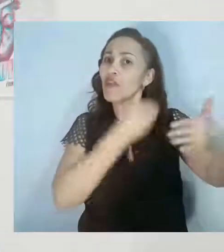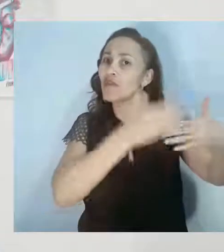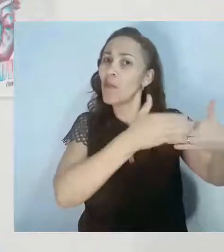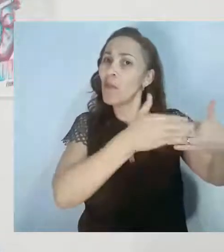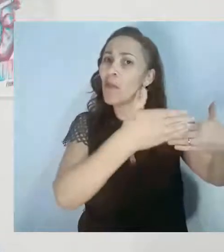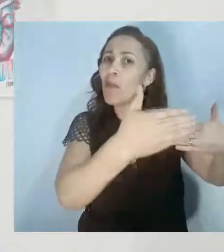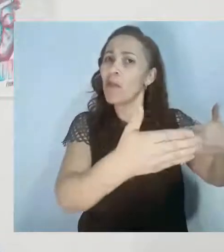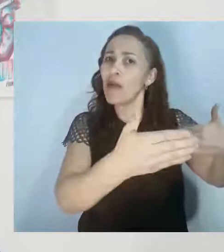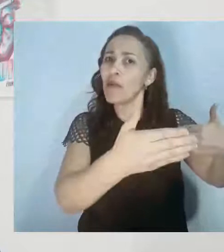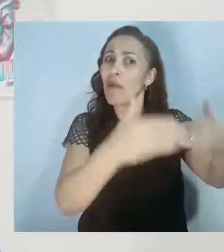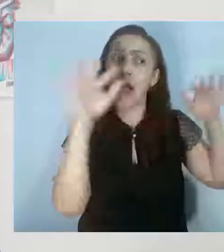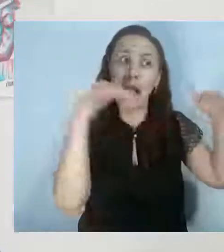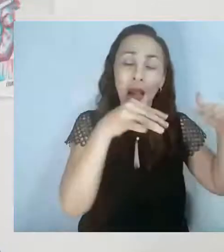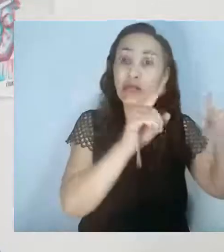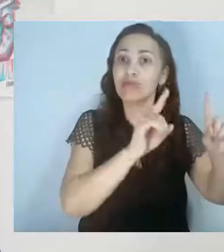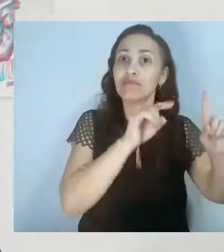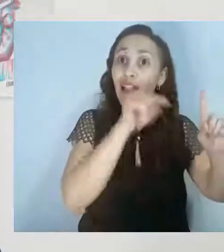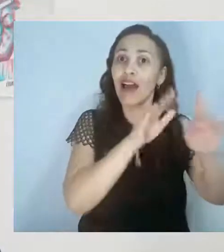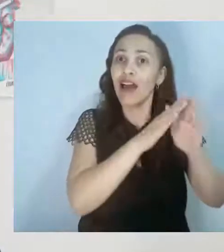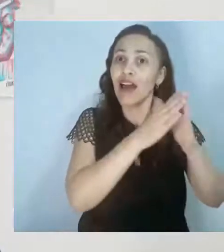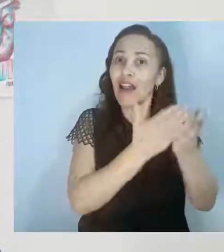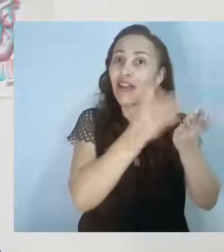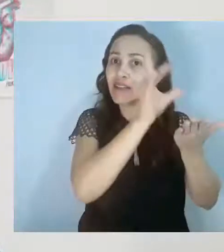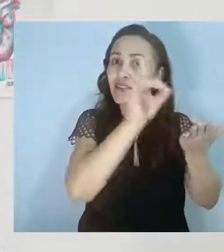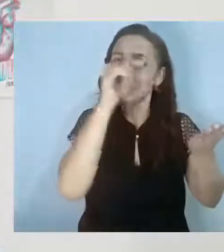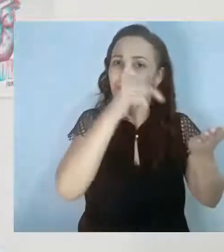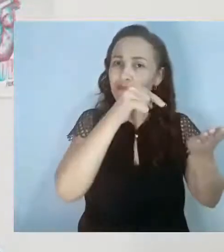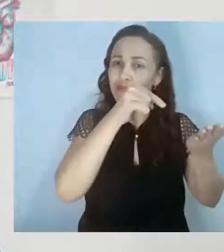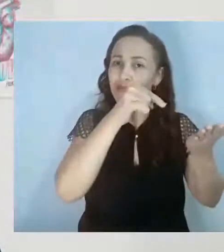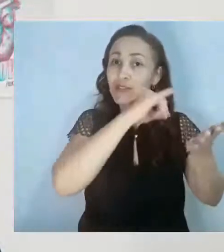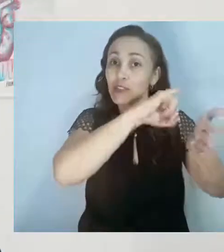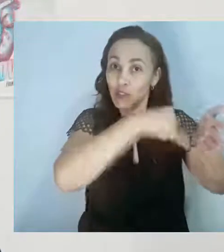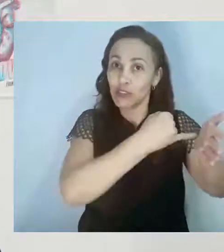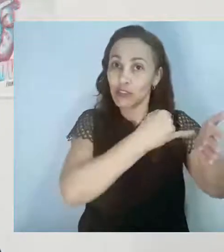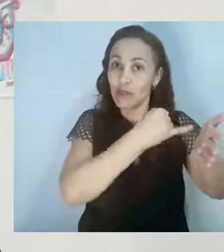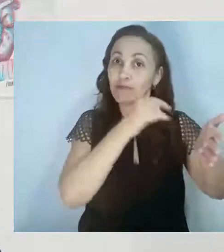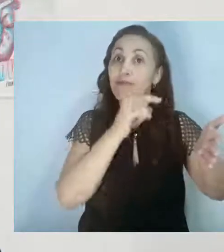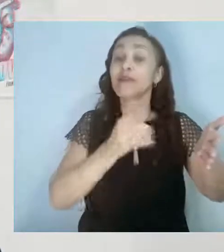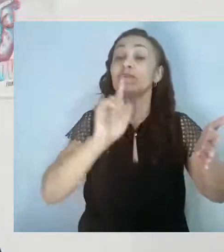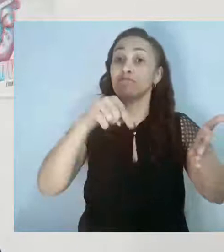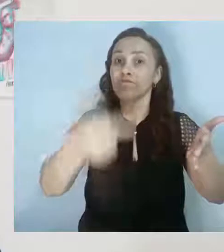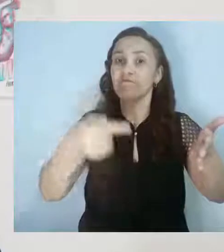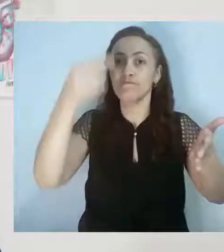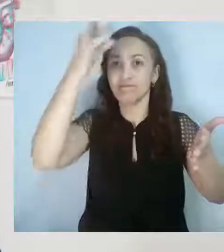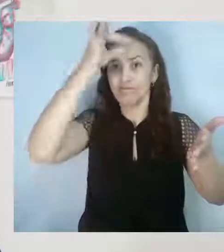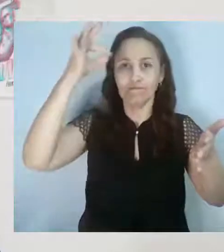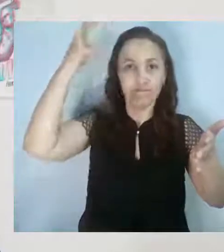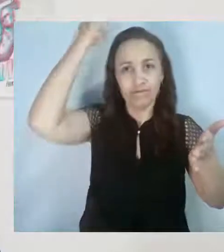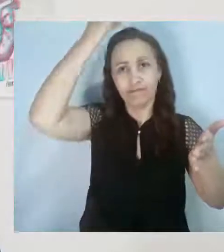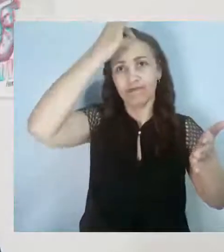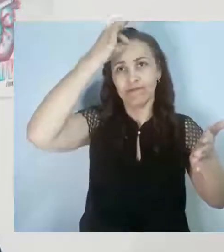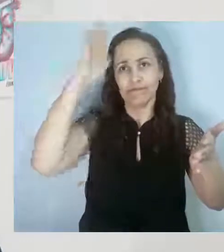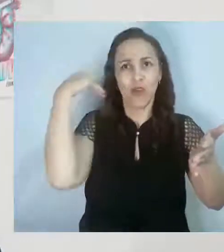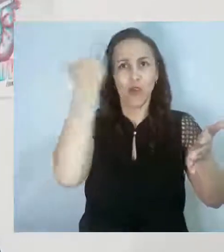Sagrada Escritura, ele que é, depois de Nossa Senhora, uma criatura que toma um lugar